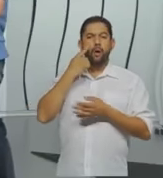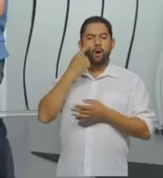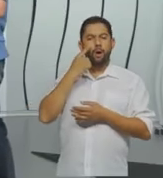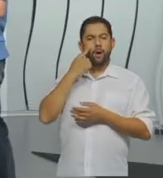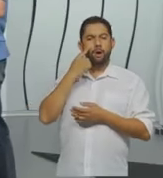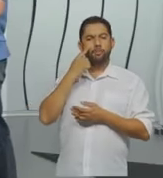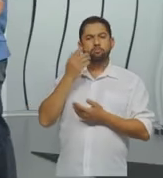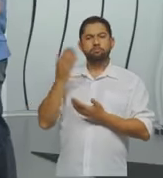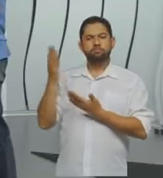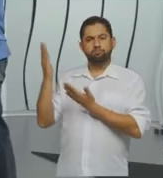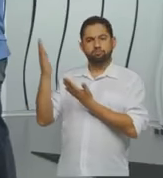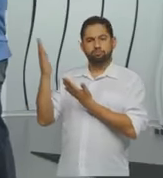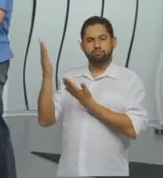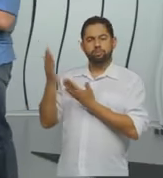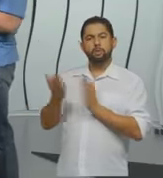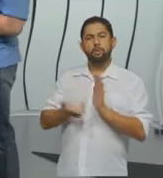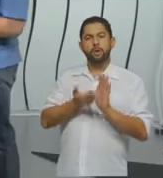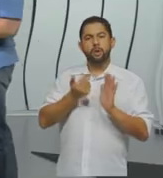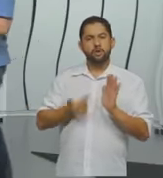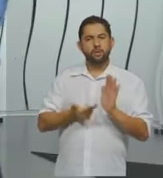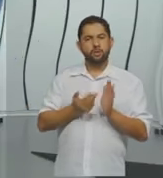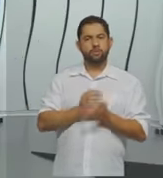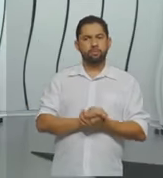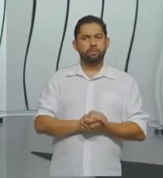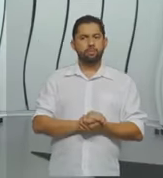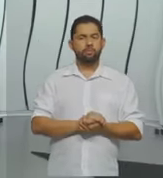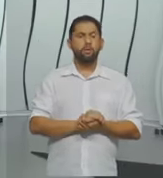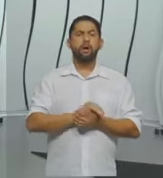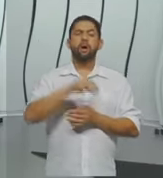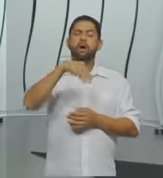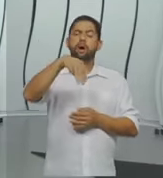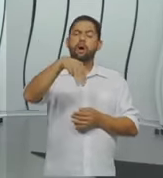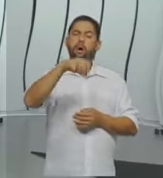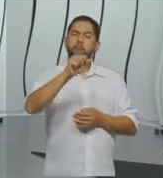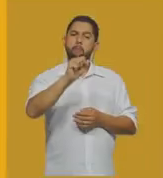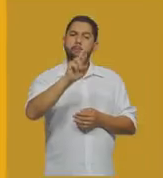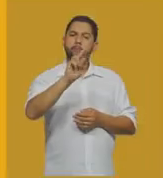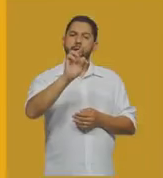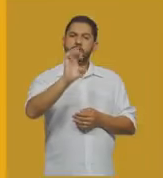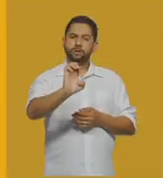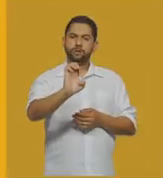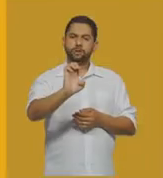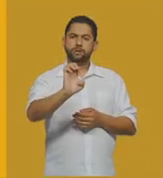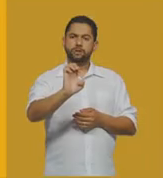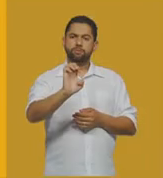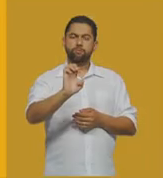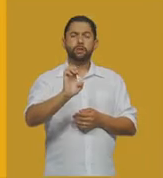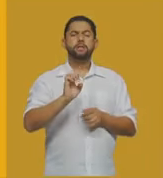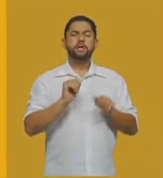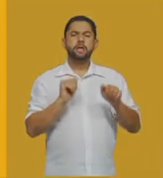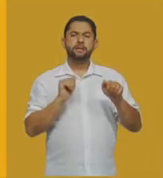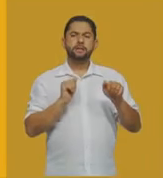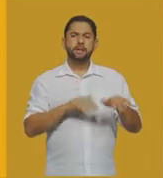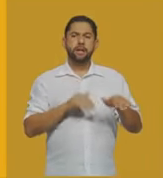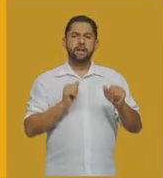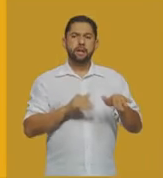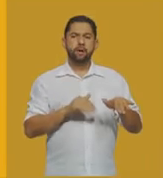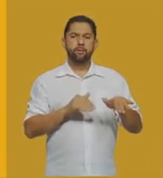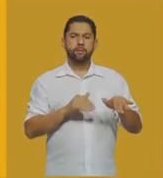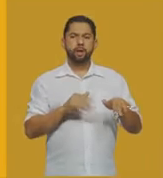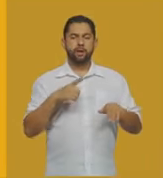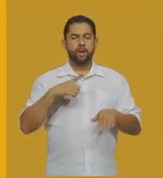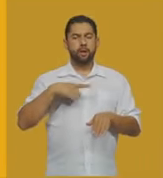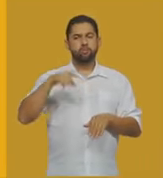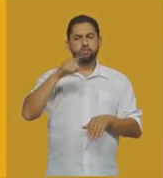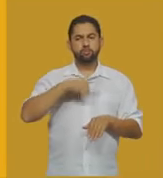descrito em sucessivos meses no céu. Observem que Marte, em setembro, ele está aqui. E ele está fazendo